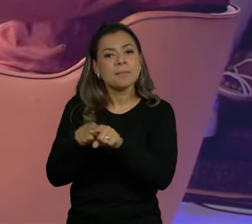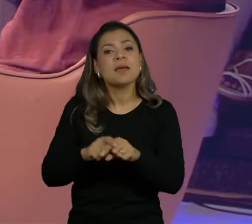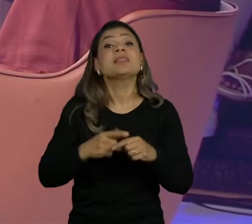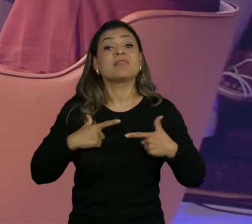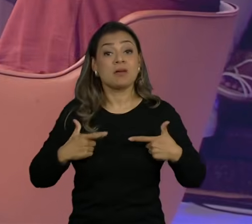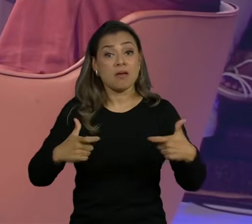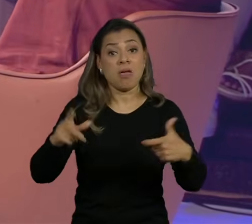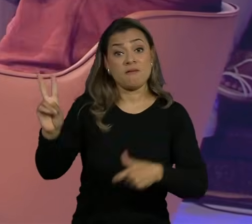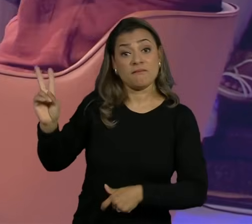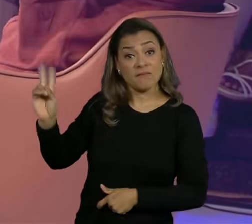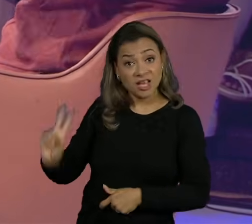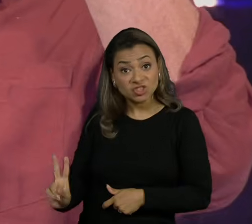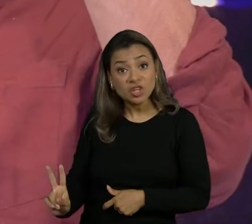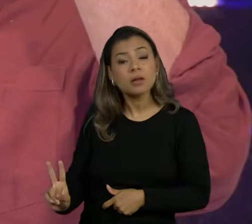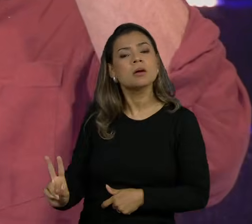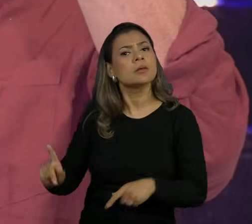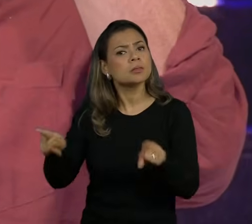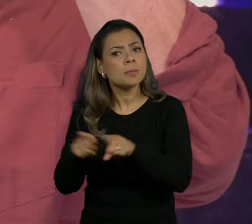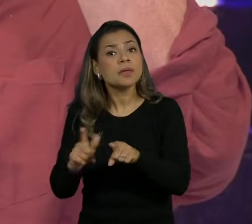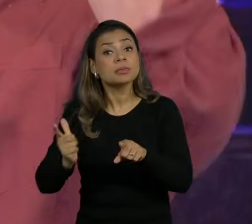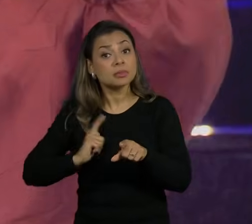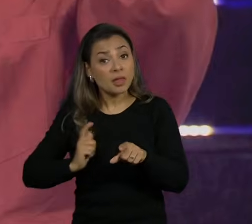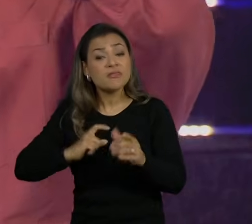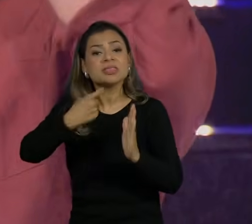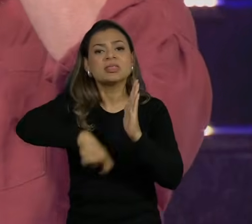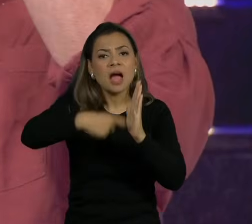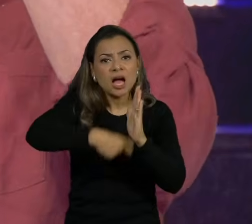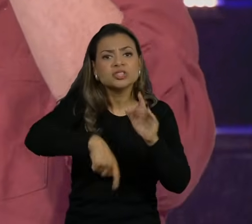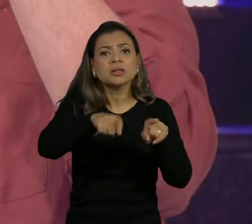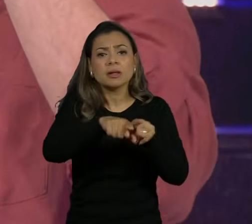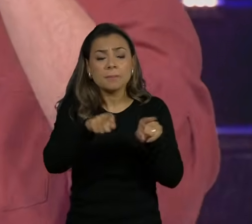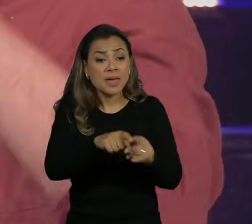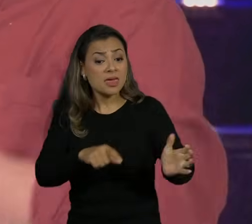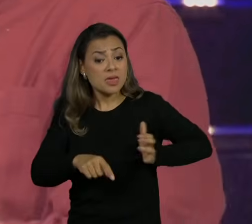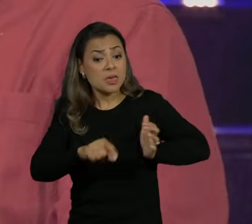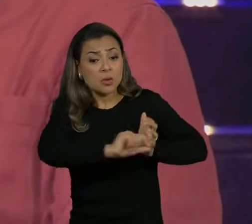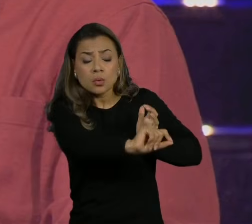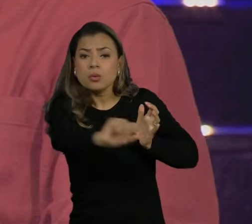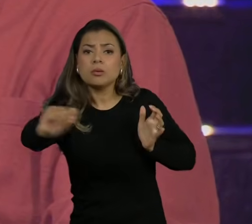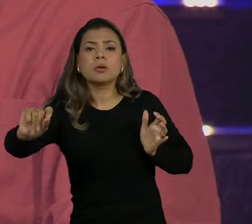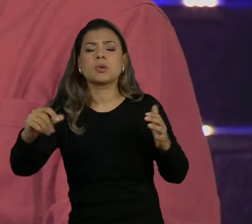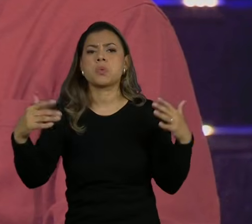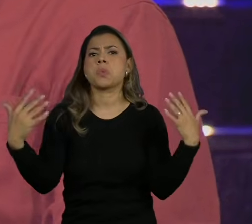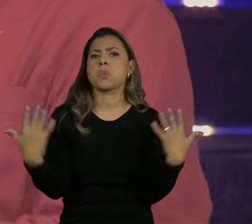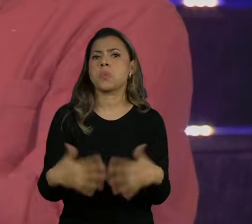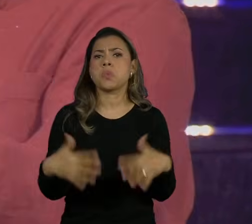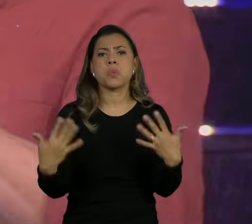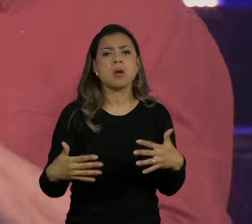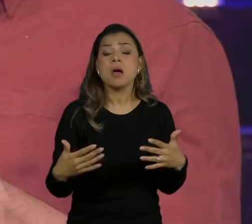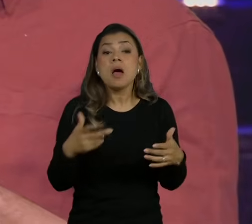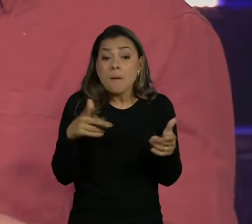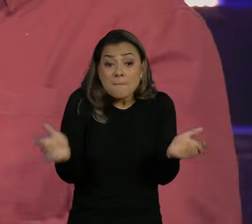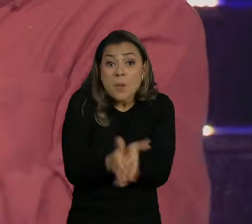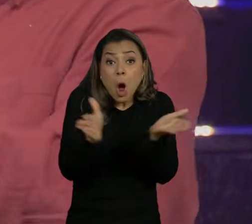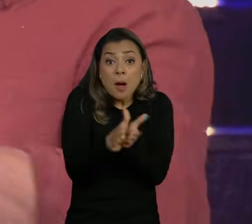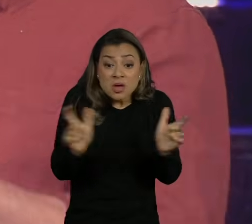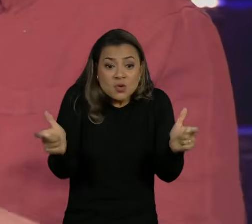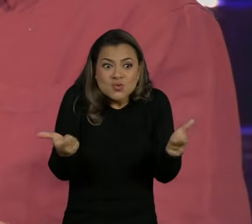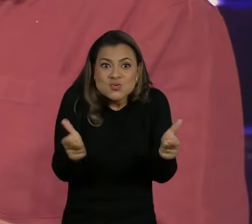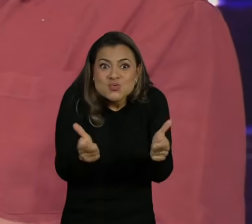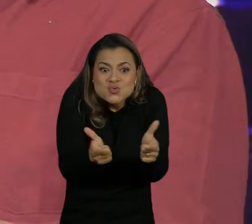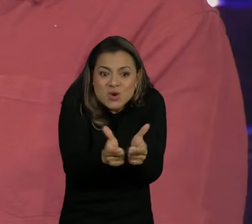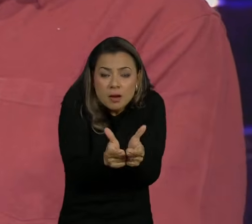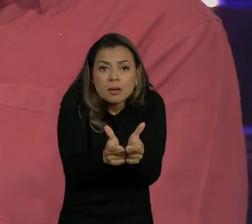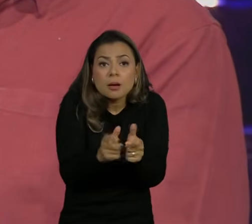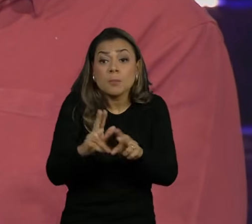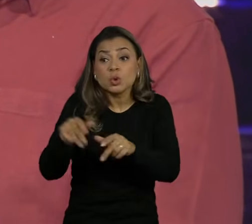etc. Entende? E a taxa de lucro dos muito ricos desceu ao maior nível histórico. Entendeu? Então esse pessoal disse, olha, a gente precisa